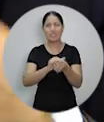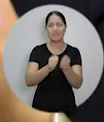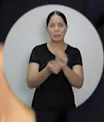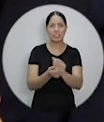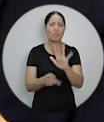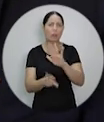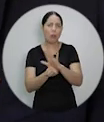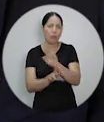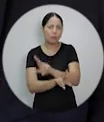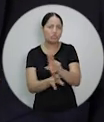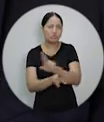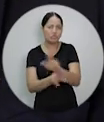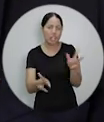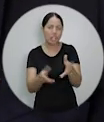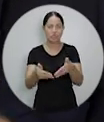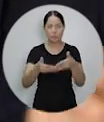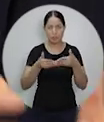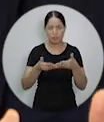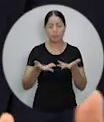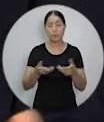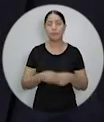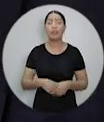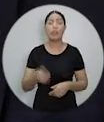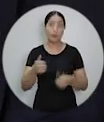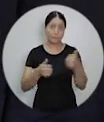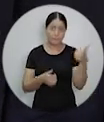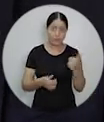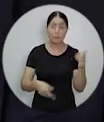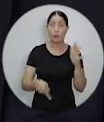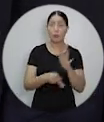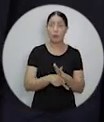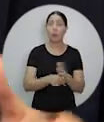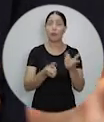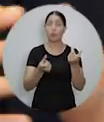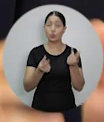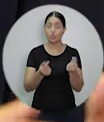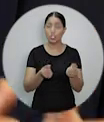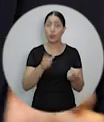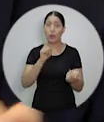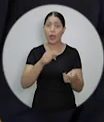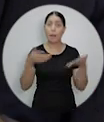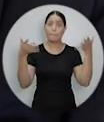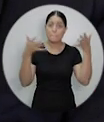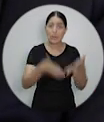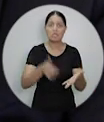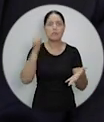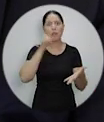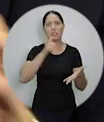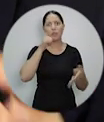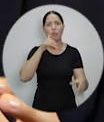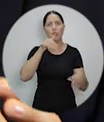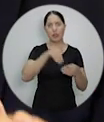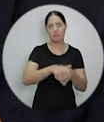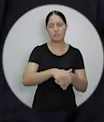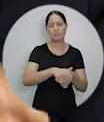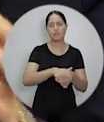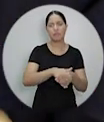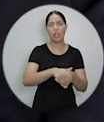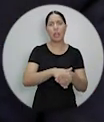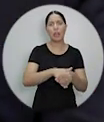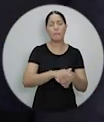reinterpretação, uma aplicação diferente do recurso que primeiro devia ser destinado para o fomento de participação das mulheres e foi usado